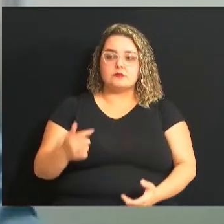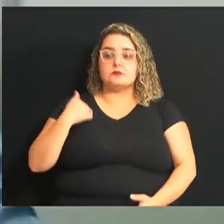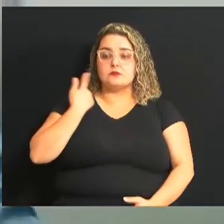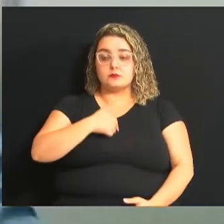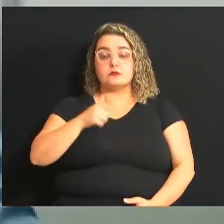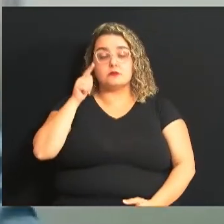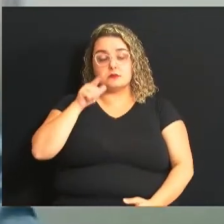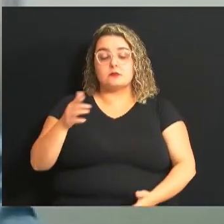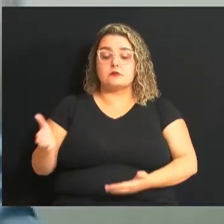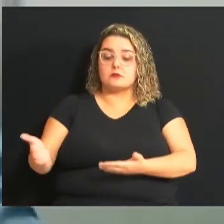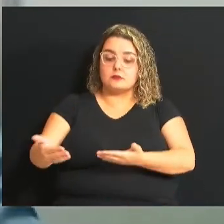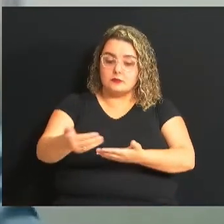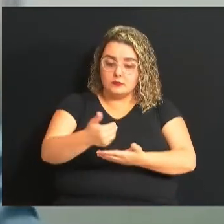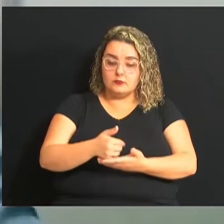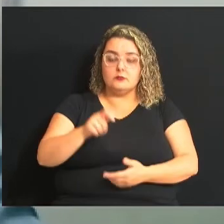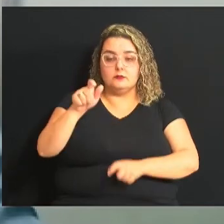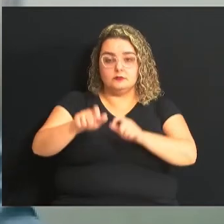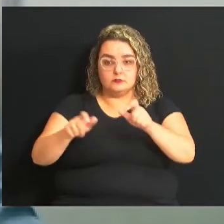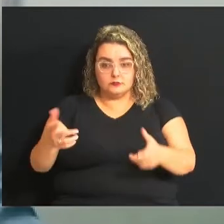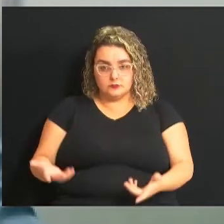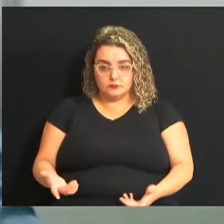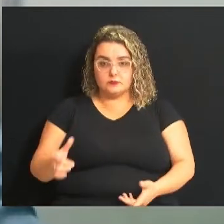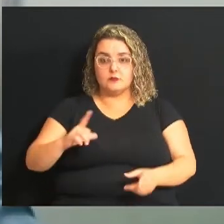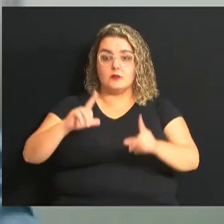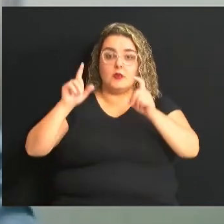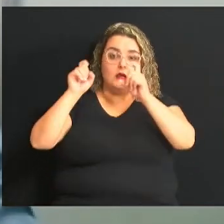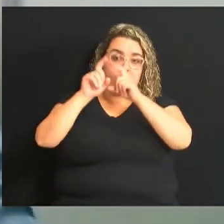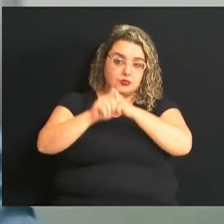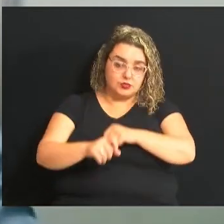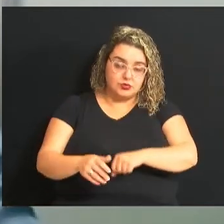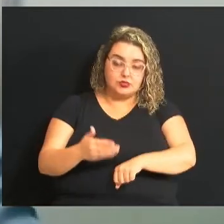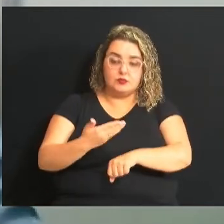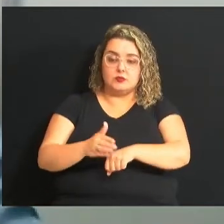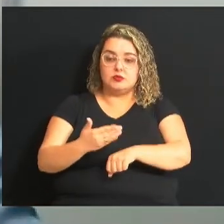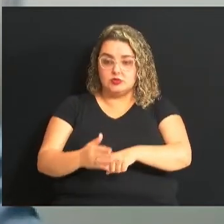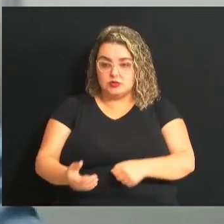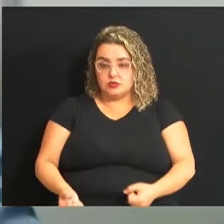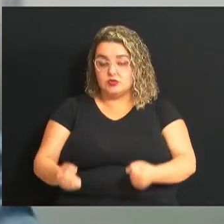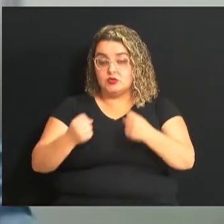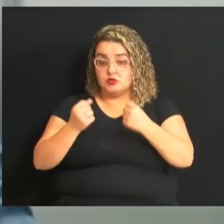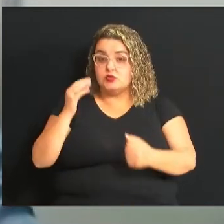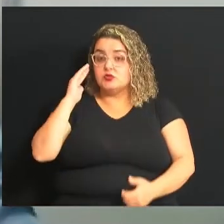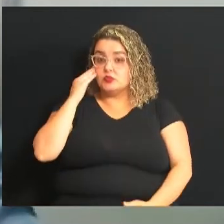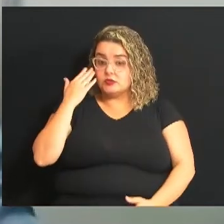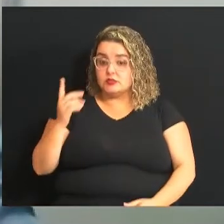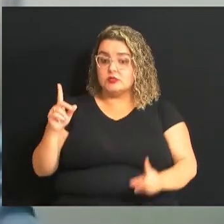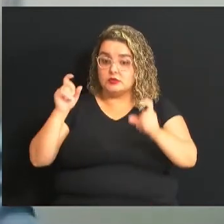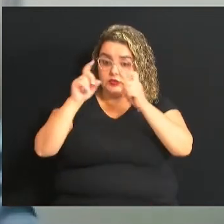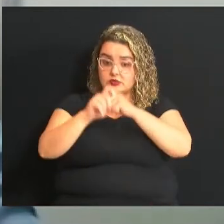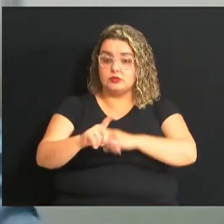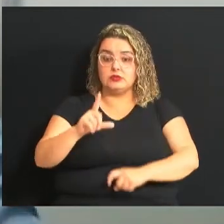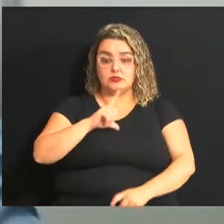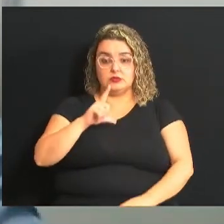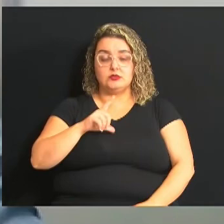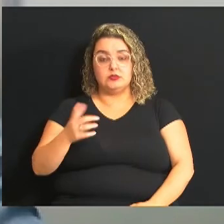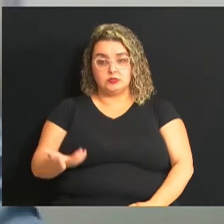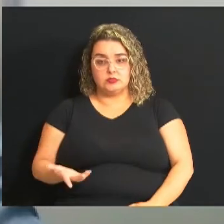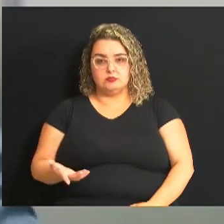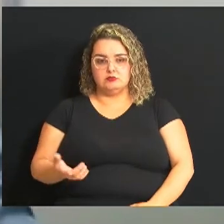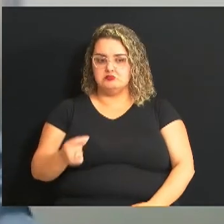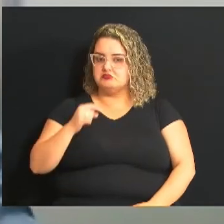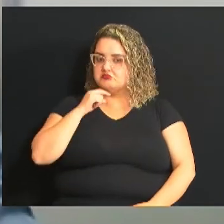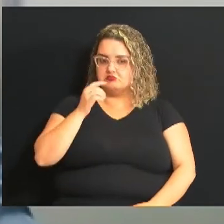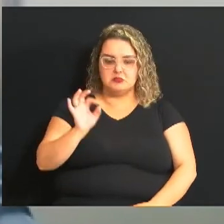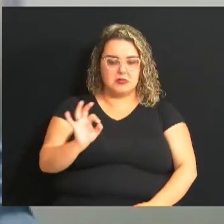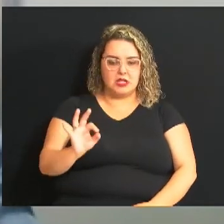acolher, né, esse indivíduo que tem muita dificuldade de praticar atividade física e entender as dificuldades que ele tem, né? Para ninguém, para nada